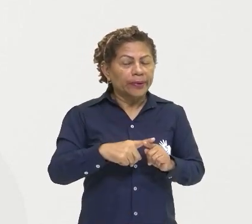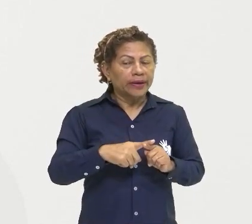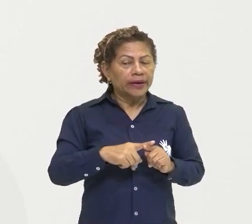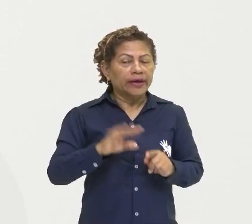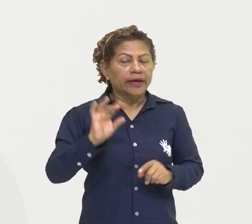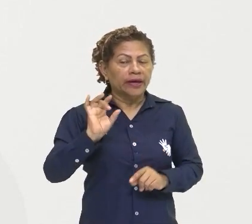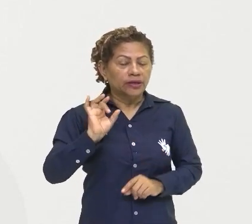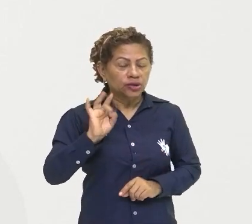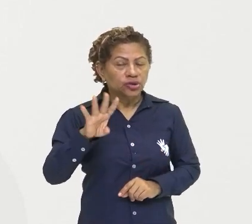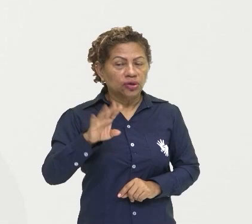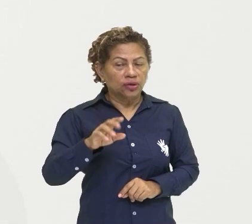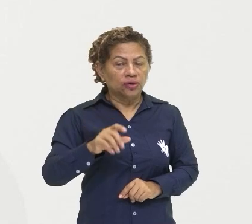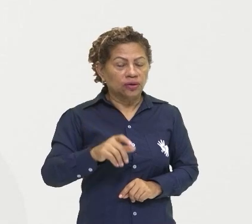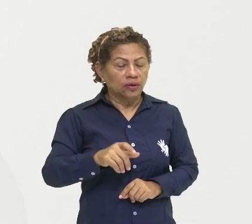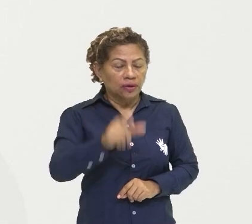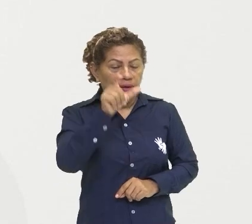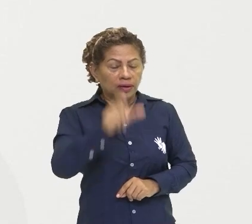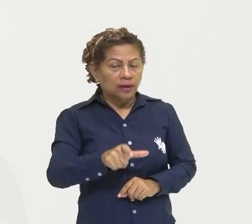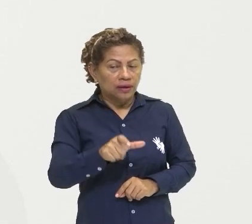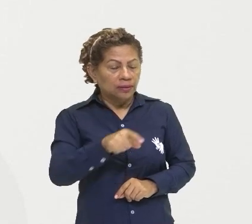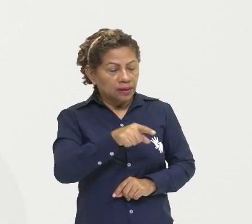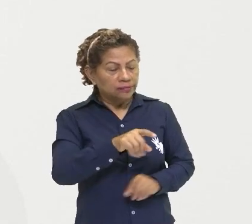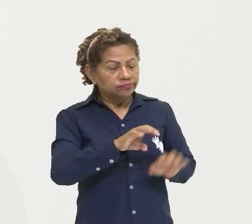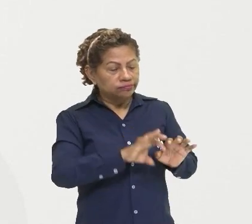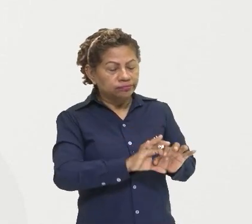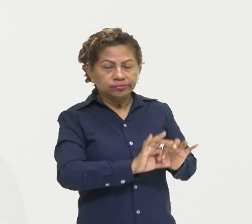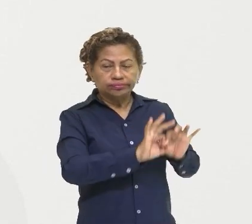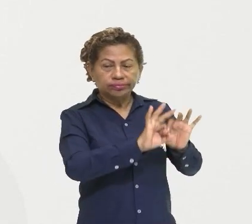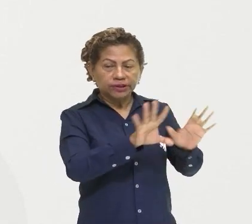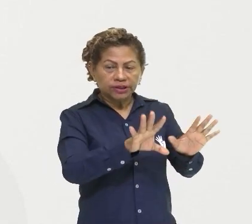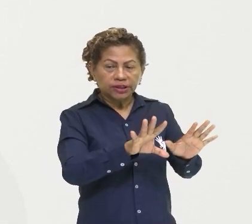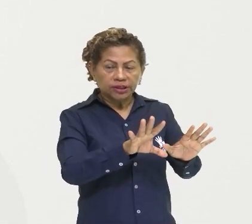bom? Então, quando a gente fala torná-lo